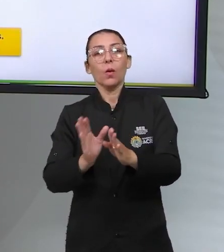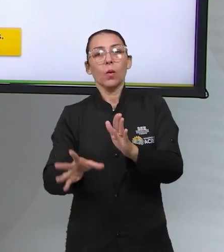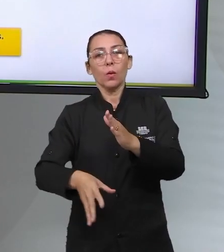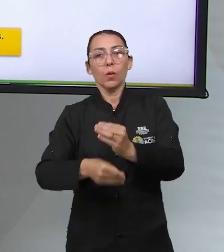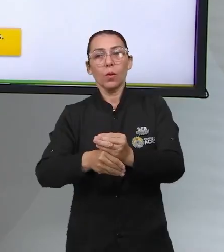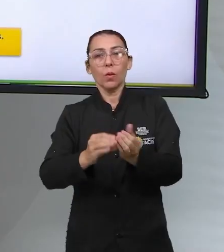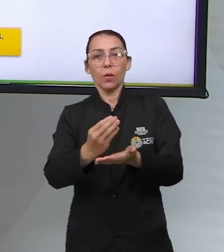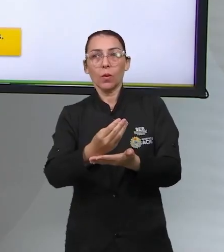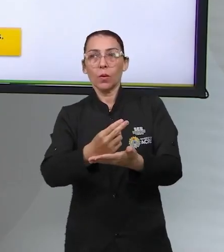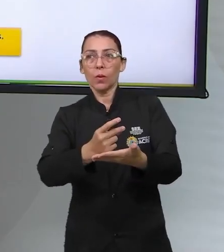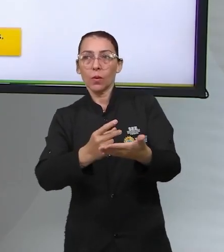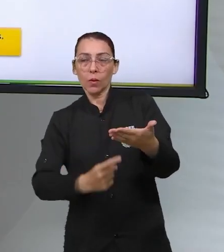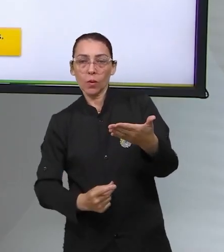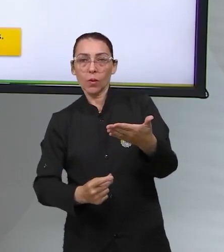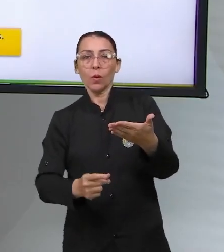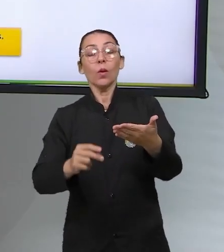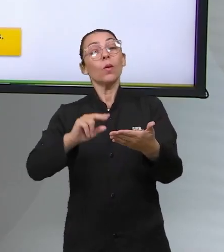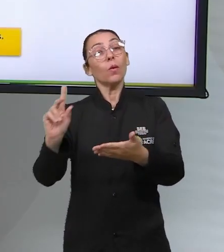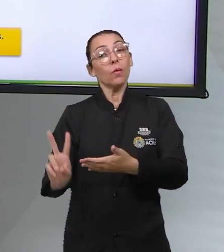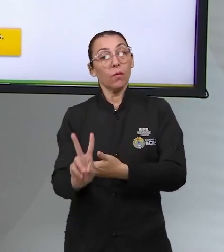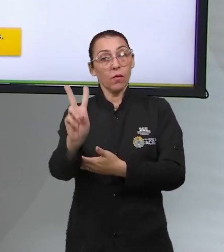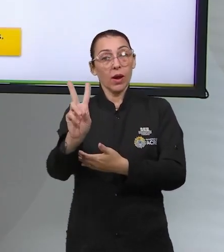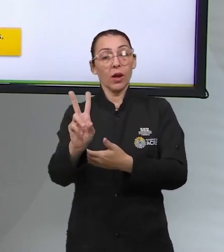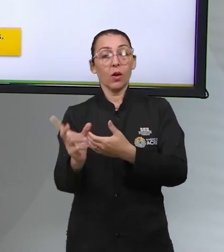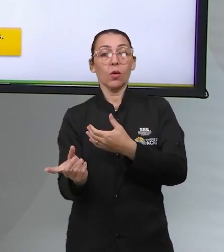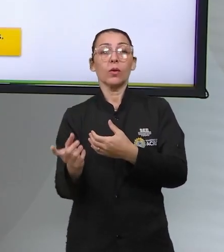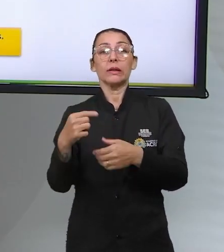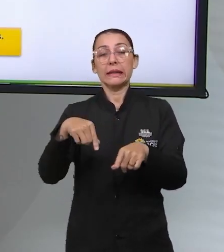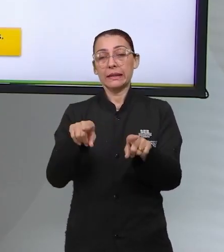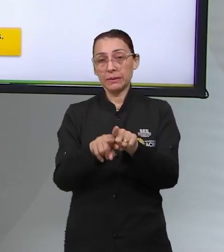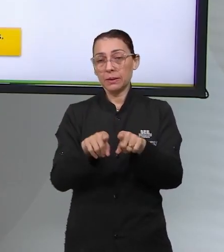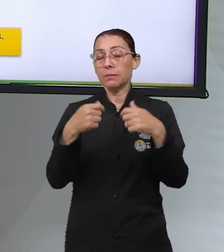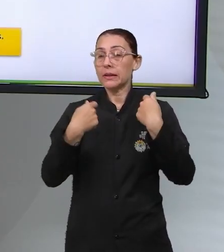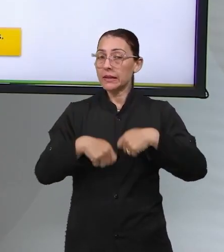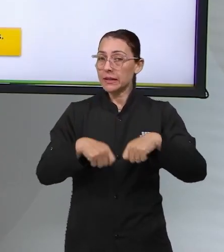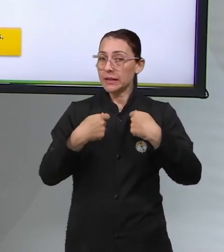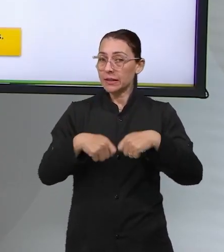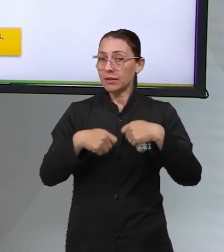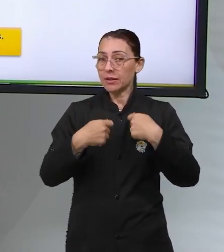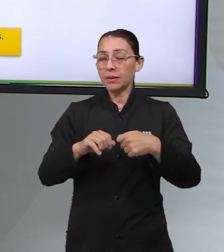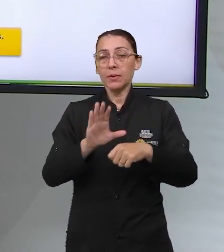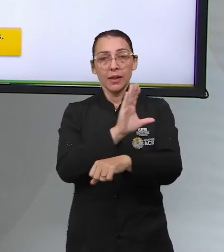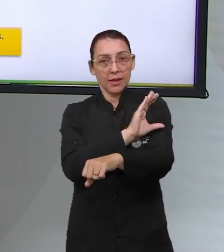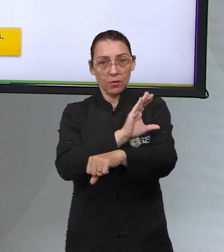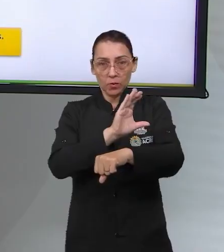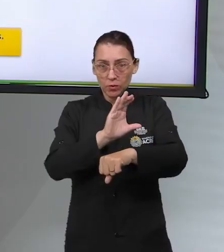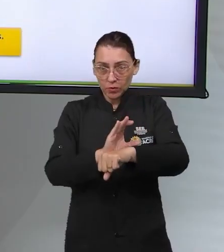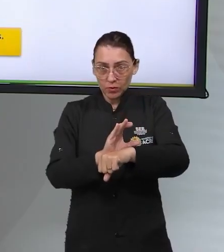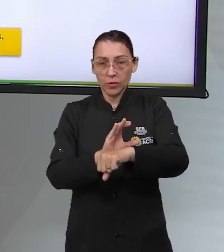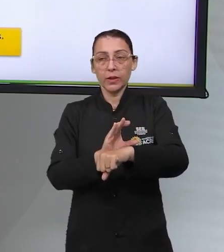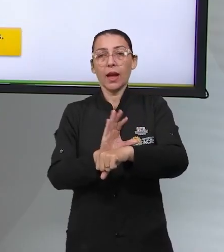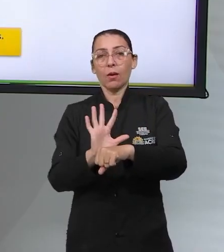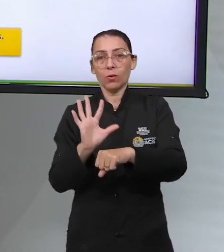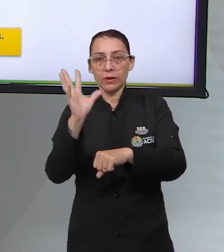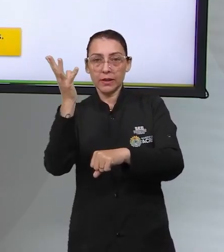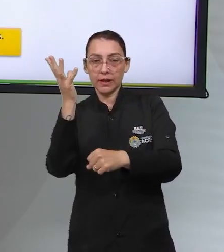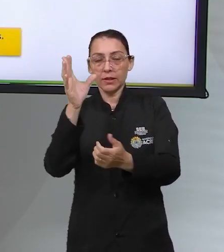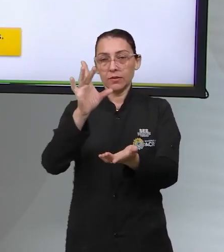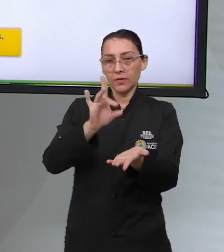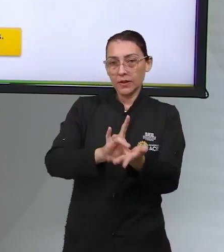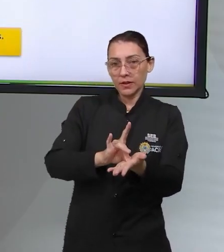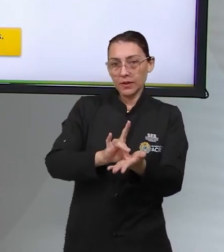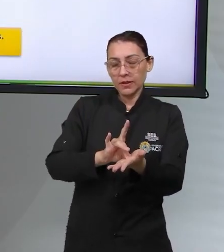orçamentos justamente o valor financeiro necessário para que a cultura ela seja, digamos